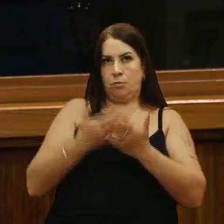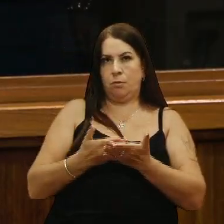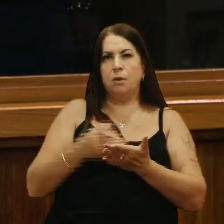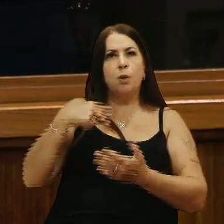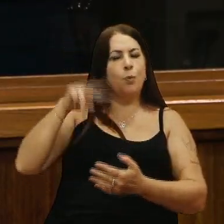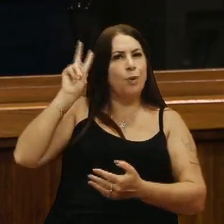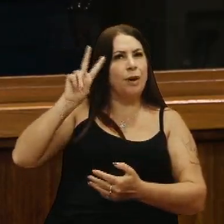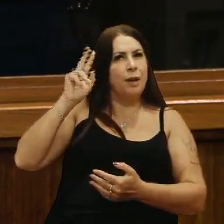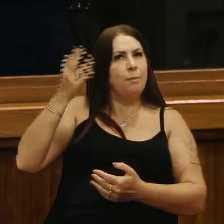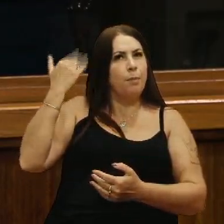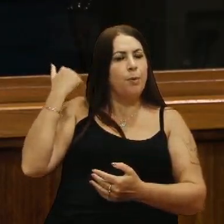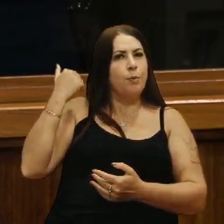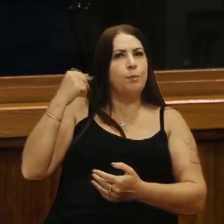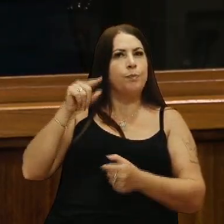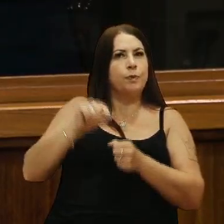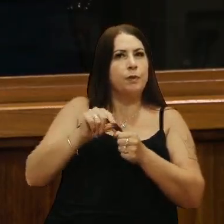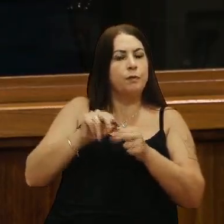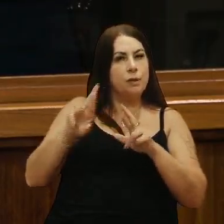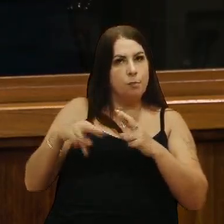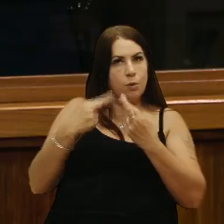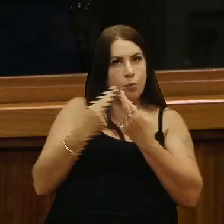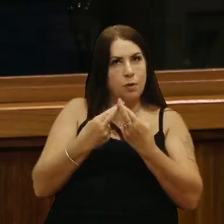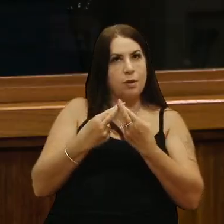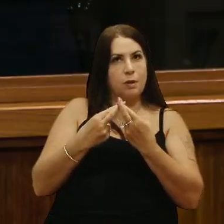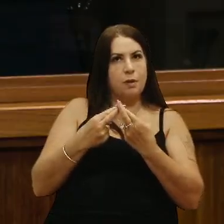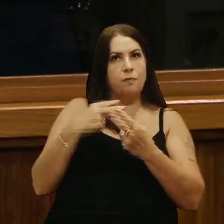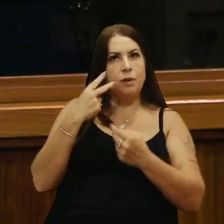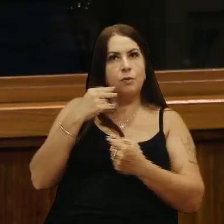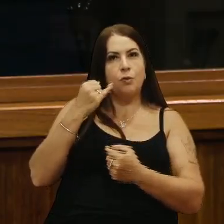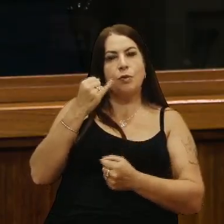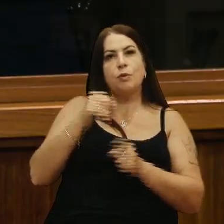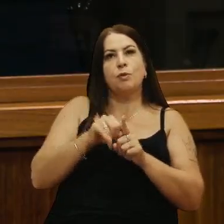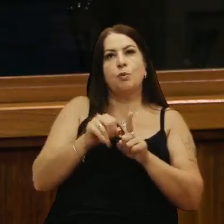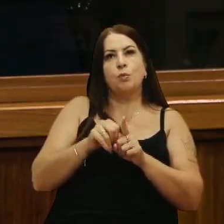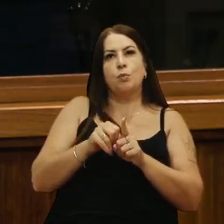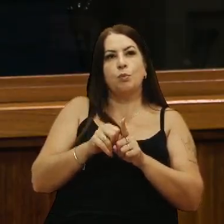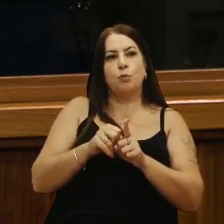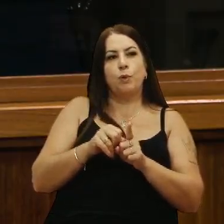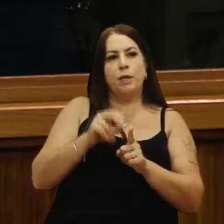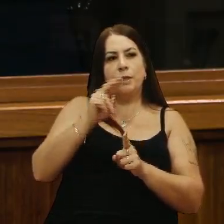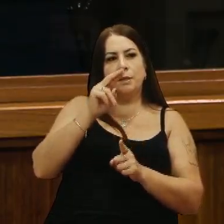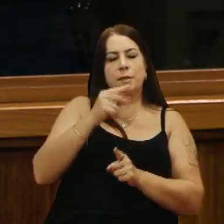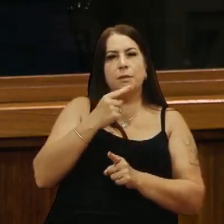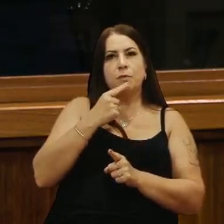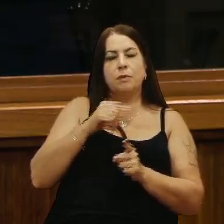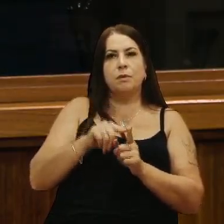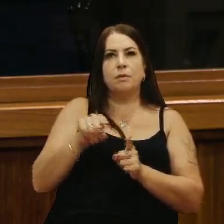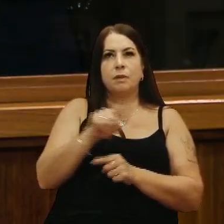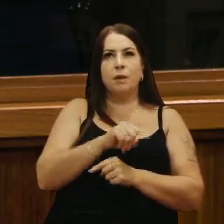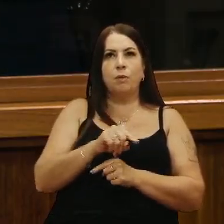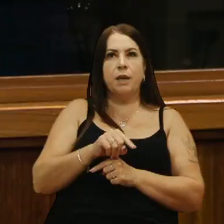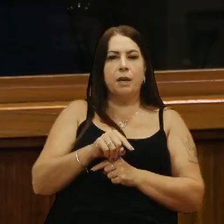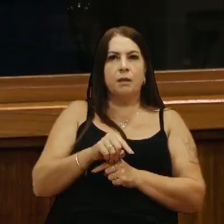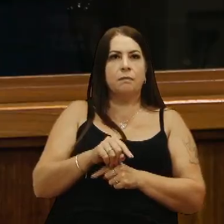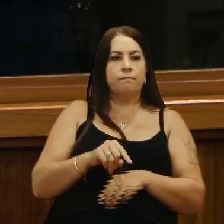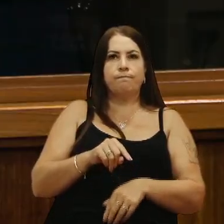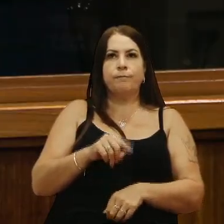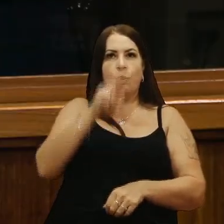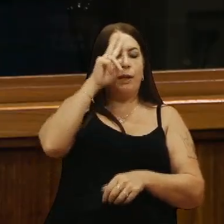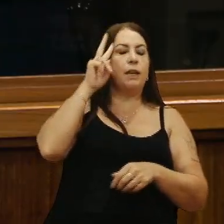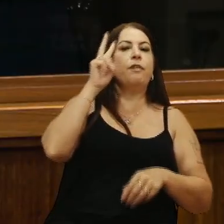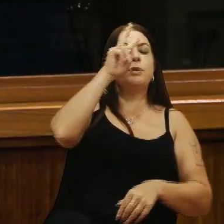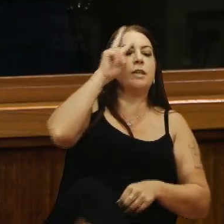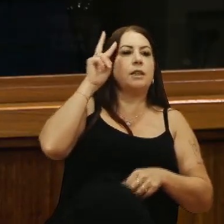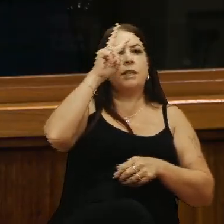no primeiro ano eu tive que fazer uma reunião com o vereador Uez e a gente acertou, porque exatamente eu e o vereador Felipe, o